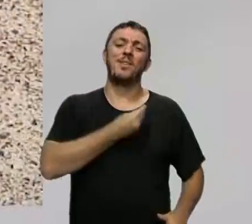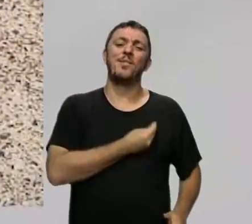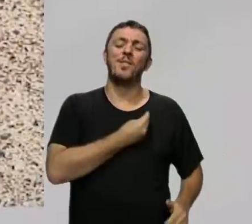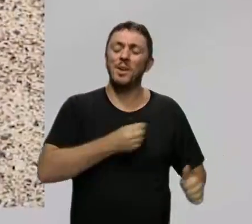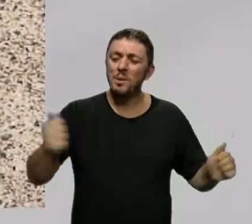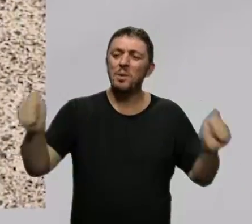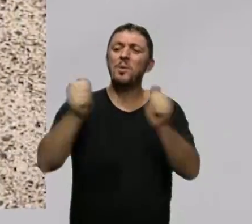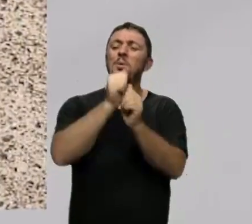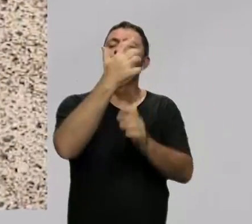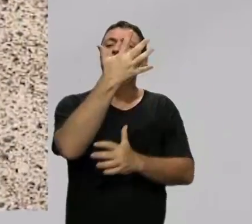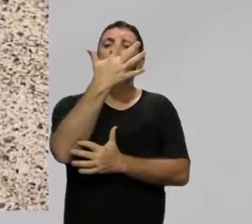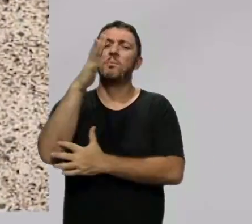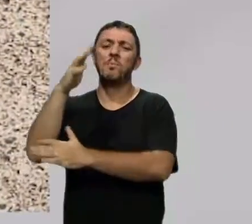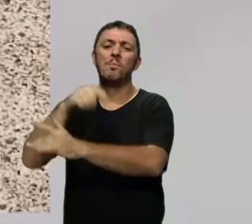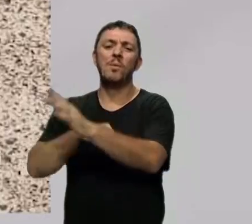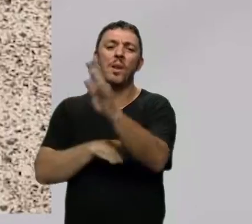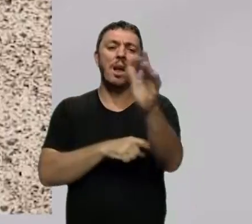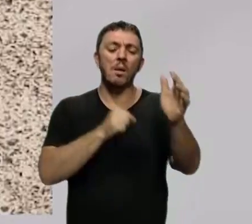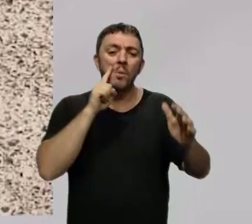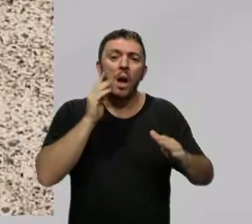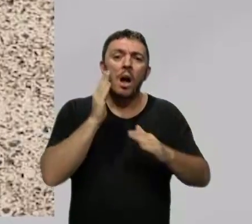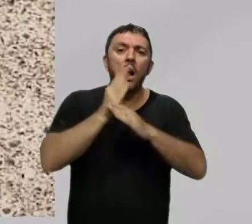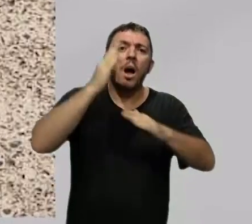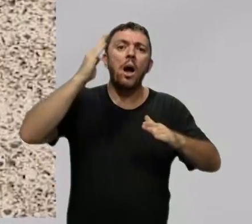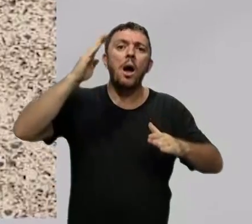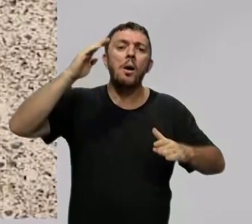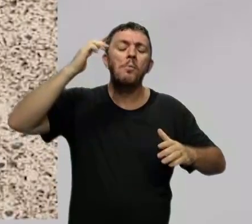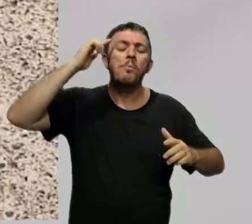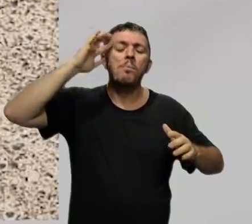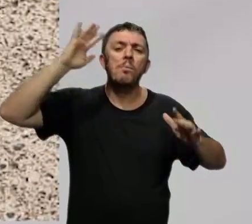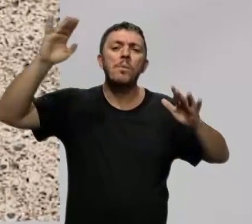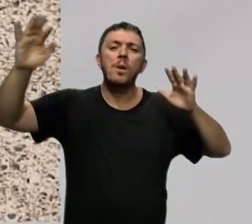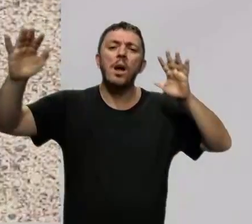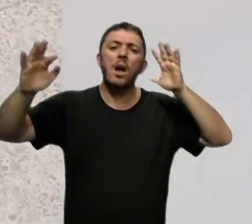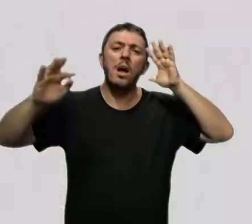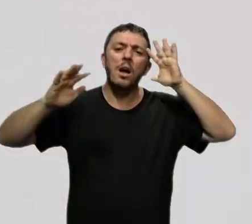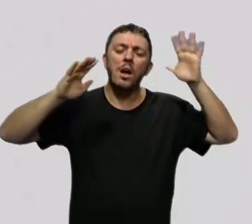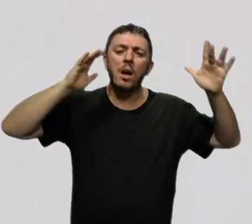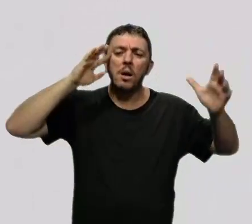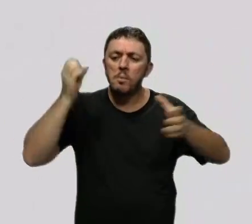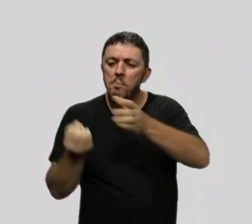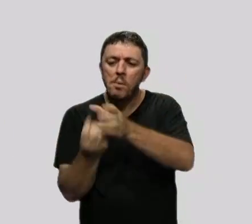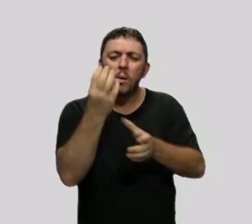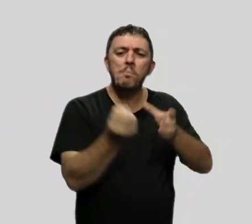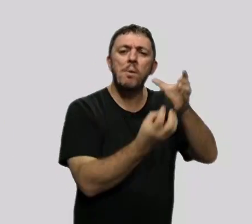para o despertar da imaginação, da criatividade e da aprendizagem.